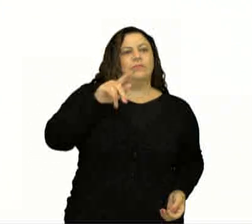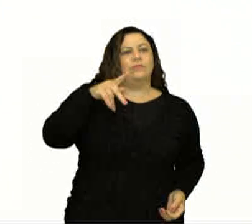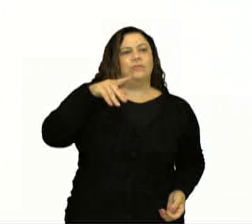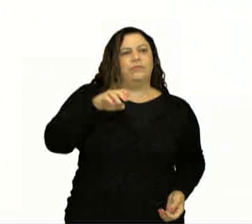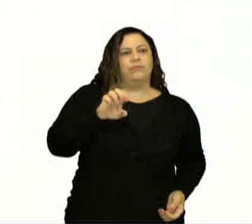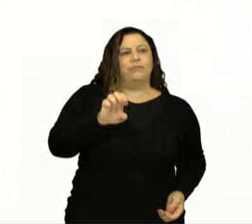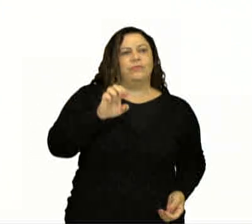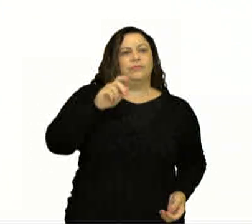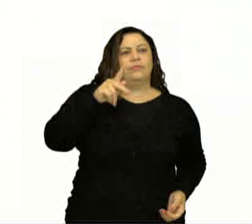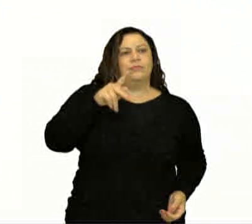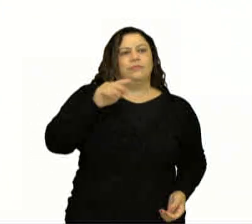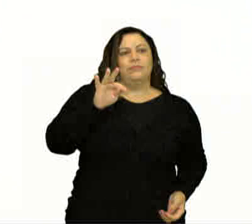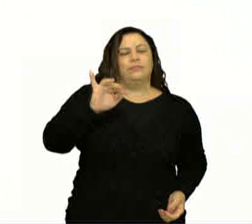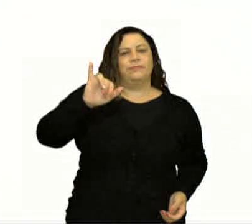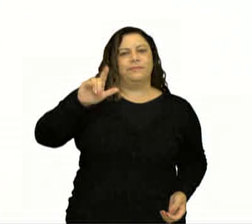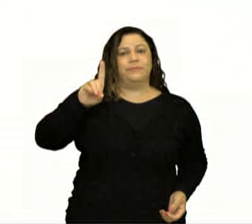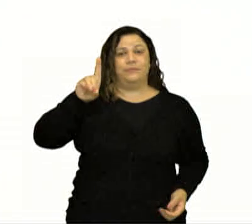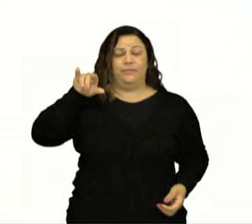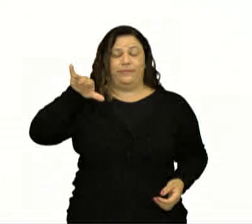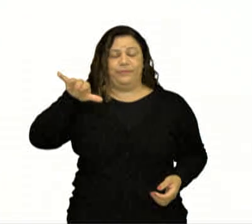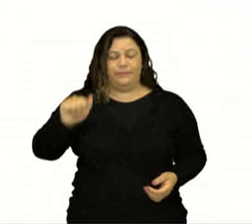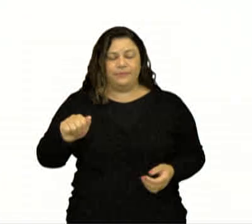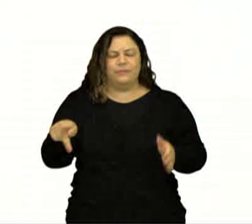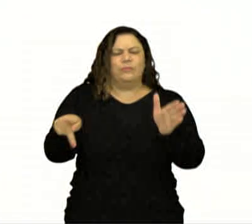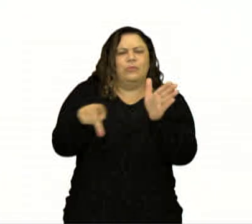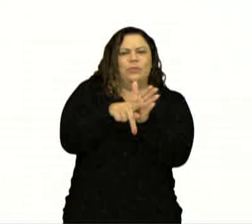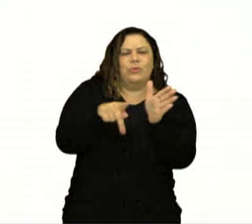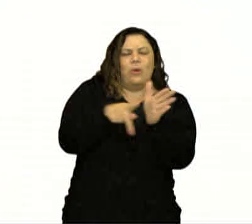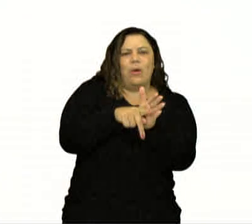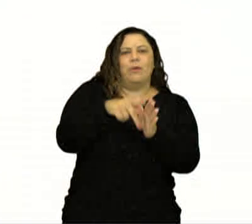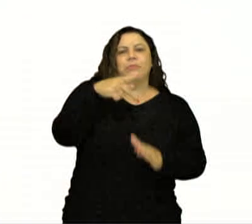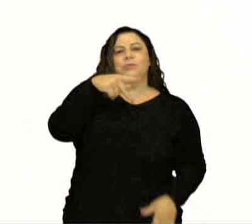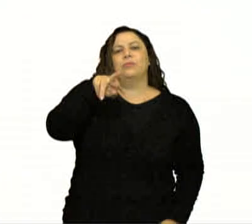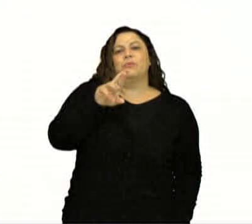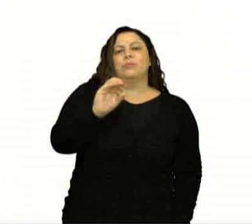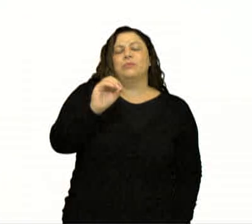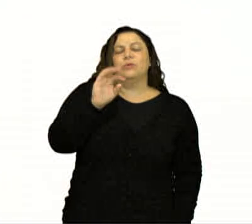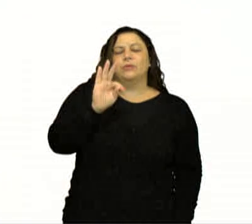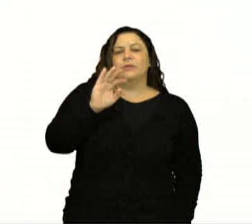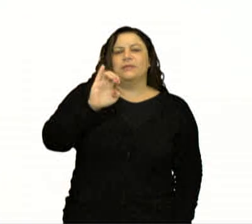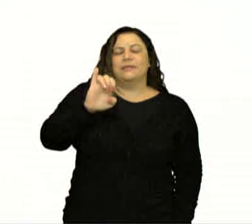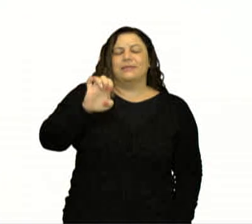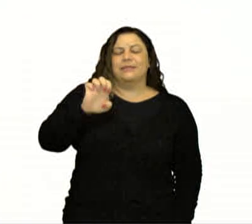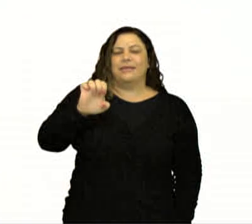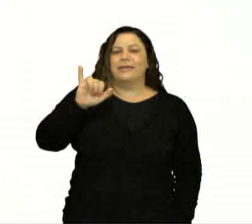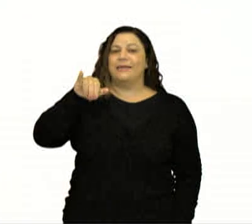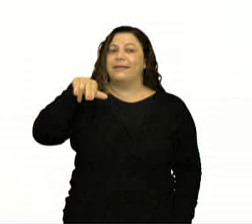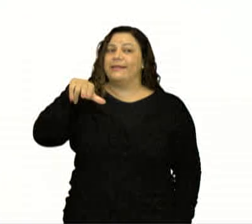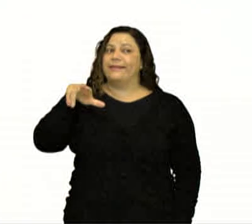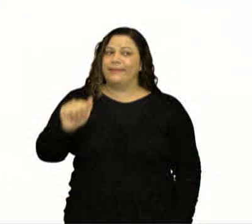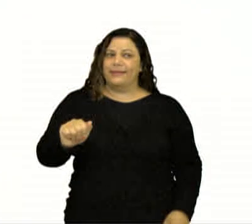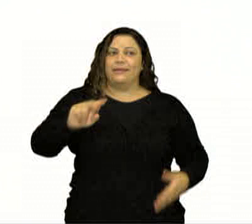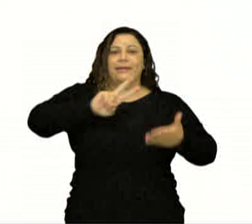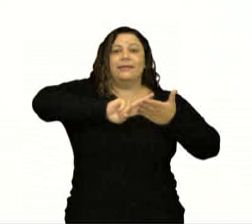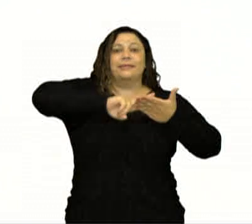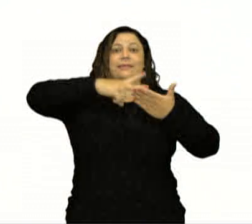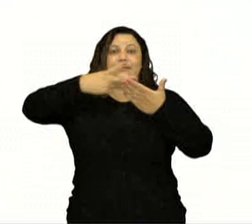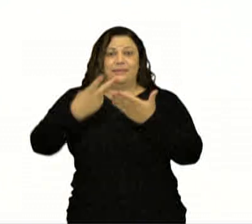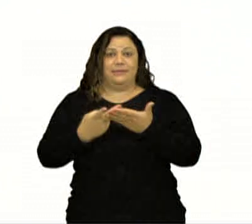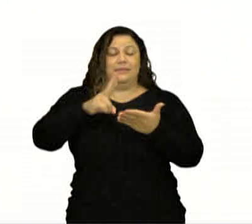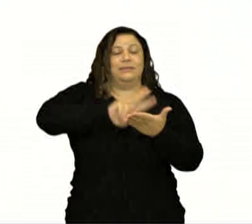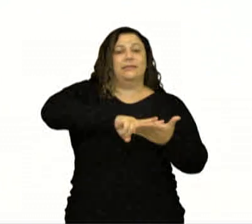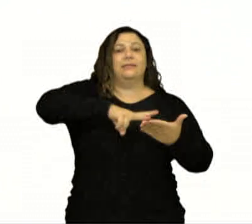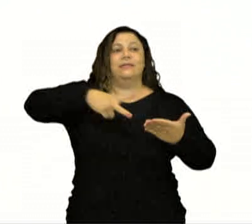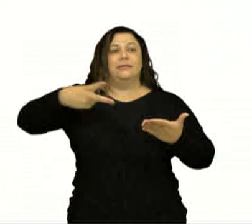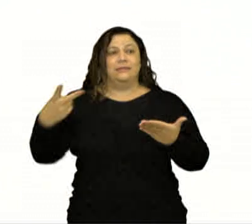própria cadeia da proteína a ser formada ali. Então, vamos lá, síntese proteica, transcrição. O splicing alternativo, ou